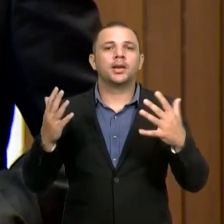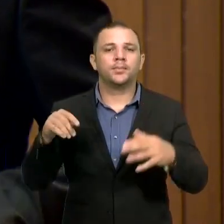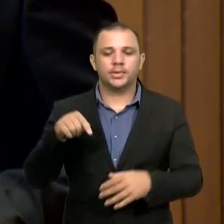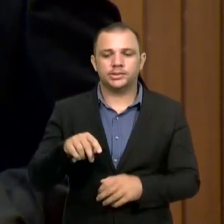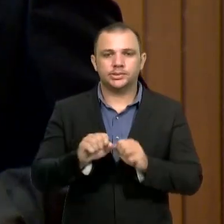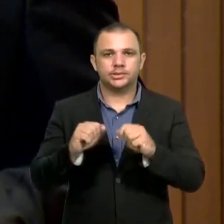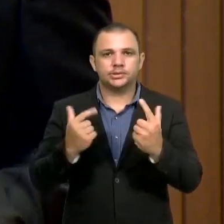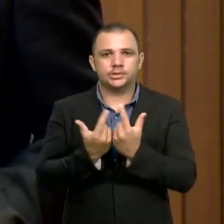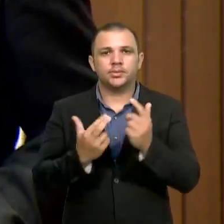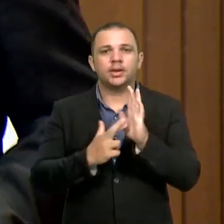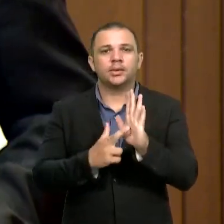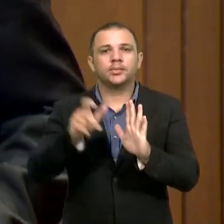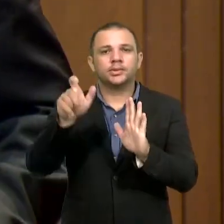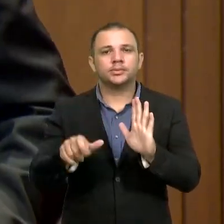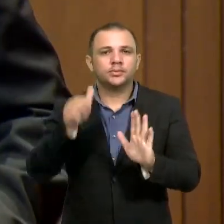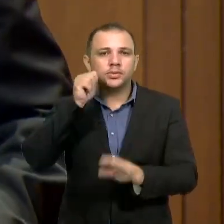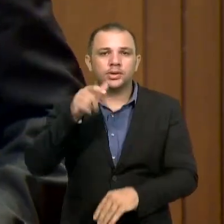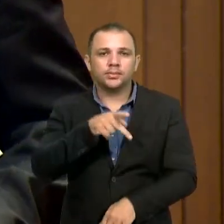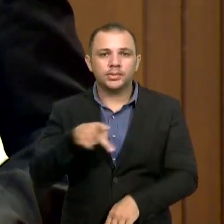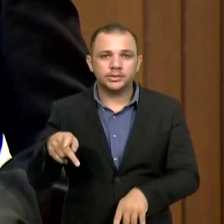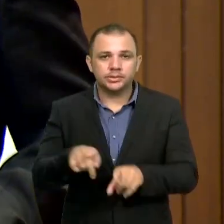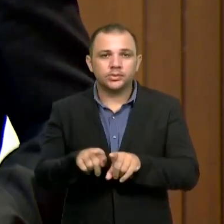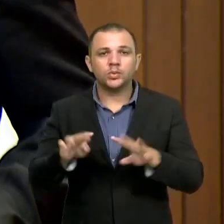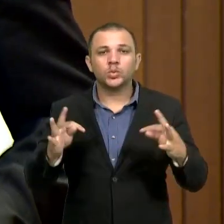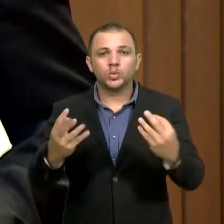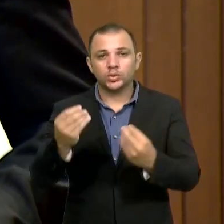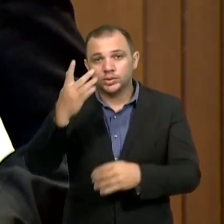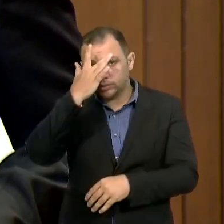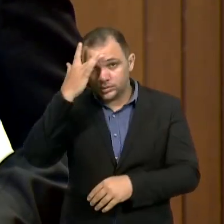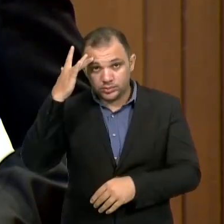em nome da presidenta e todas as pessoas que compuseram